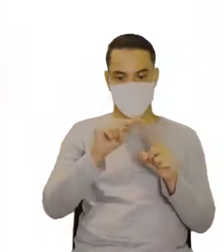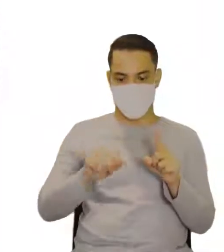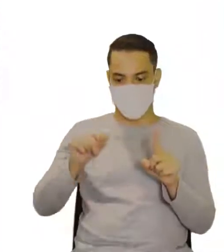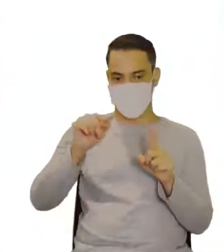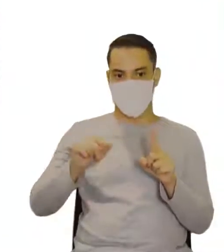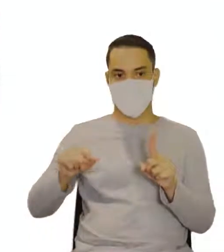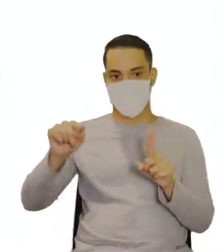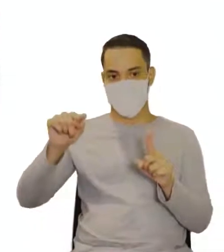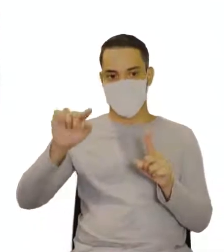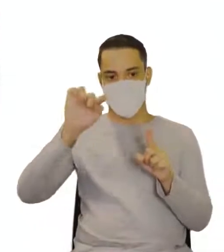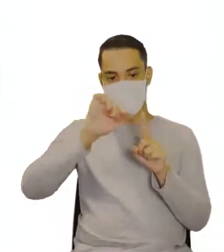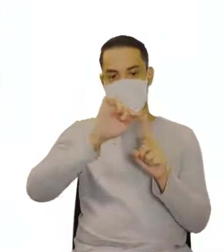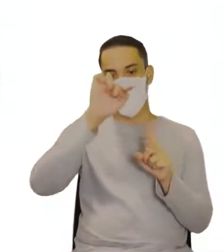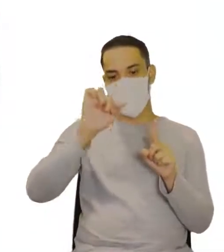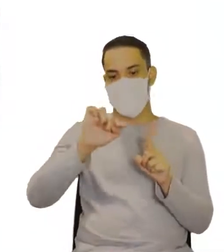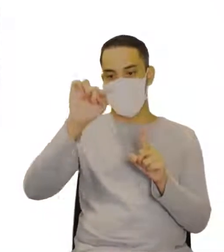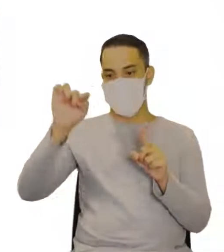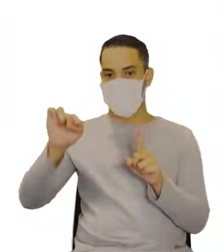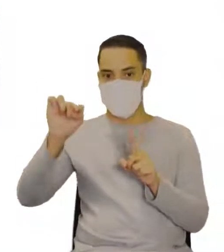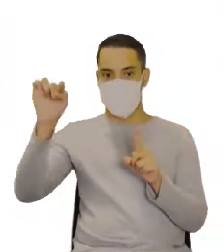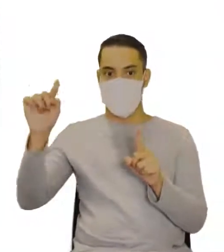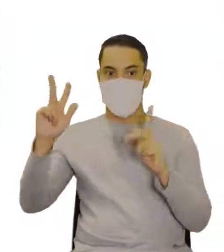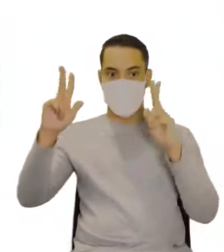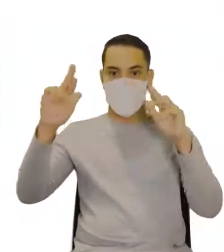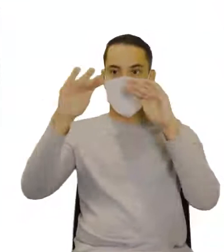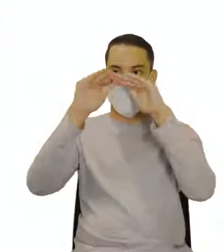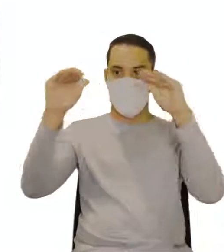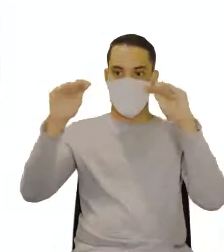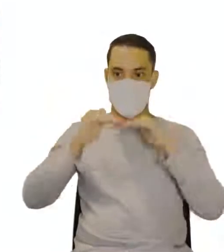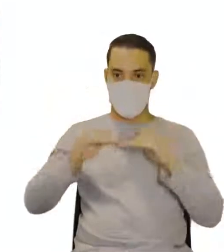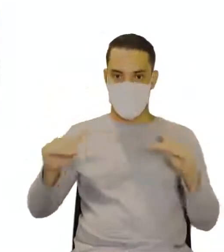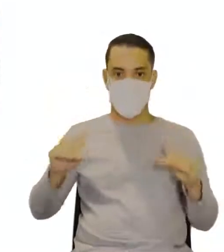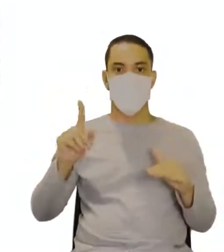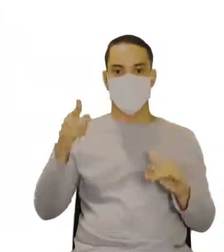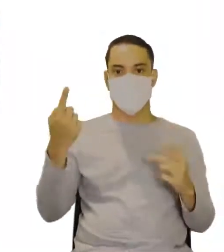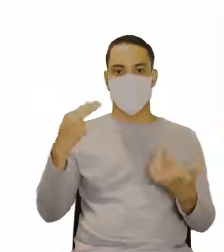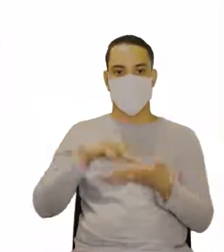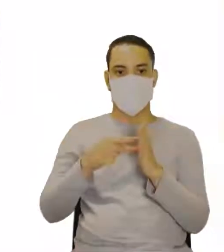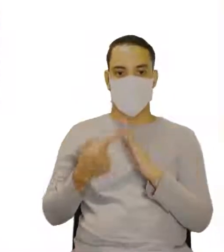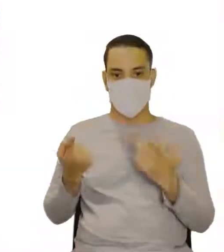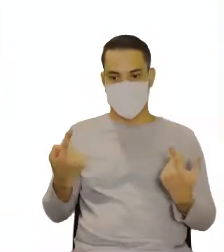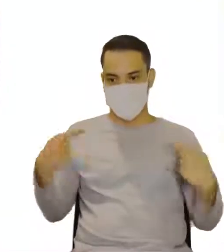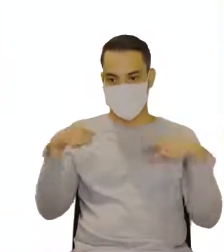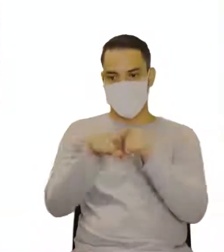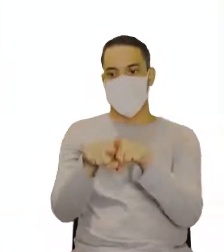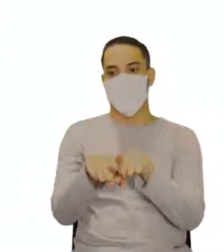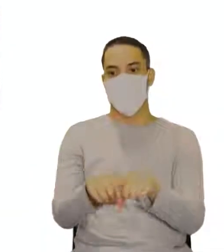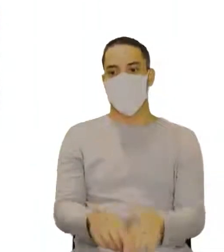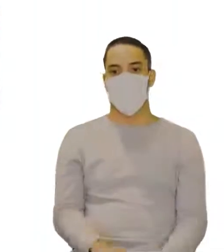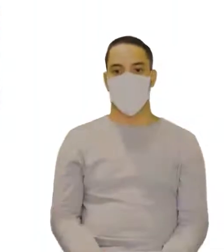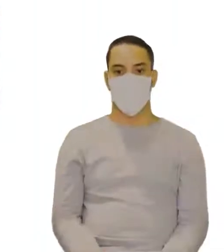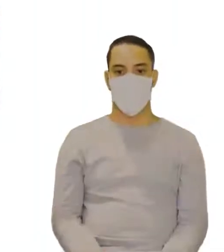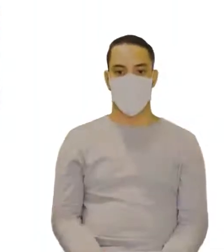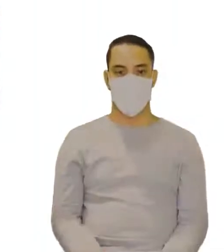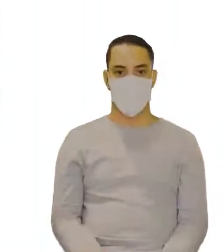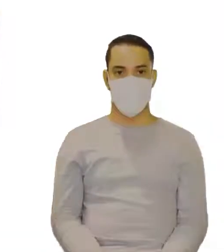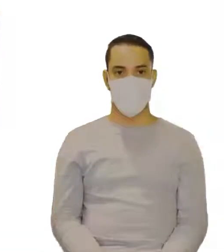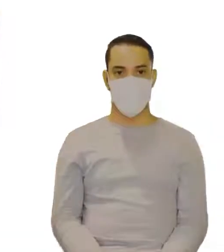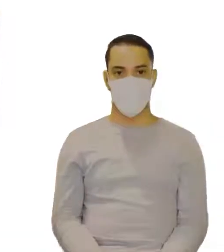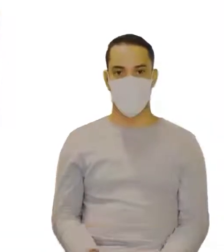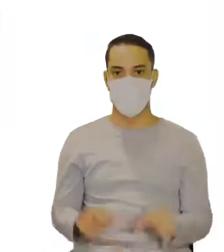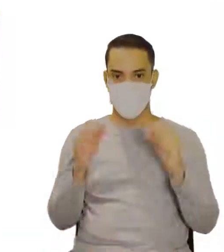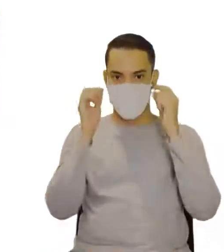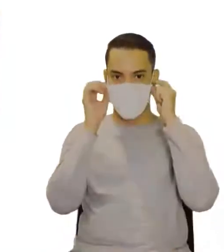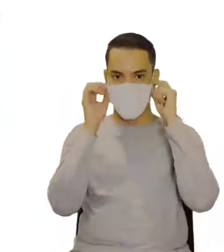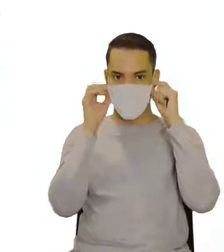também, ok? Isso aqui é a condição o quê? Para ficar em paralelo, tá? A associação de geradores em paralelo